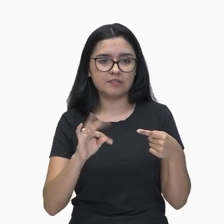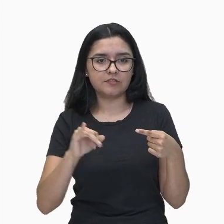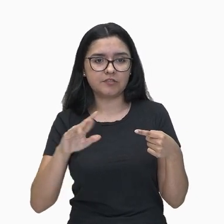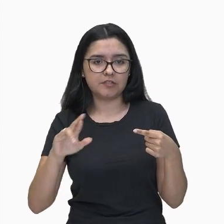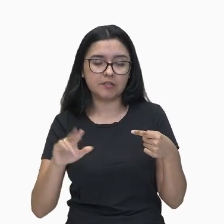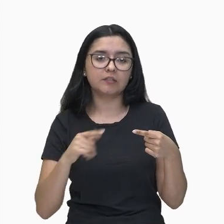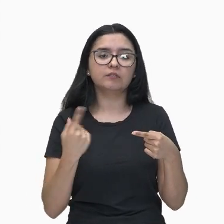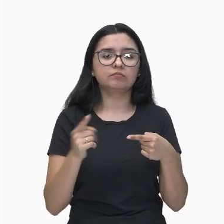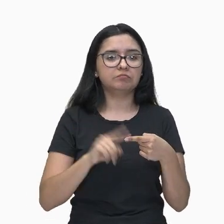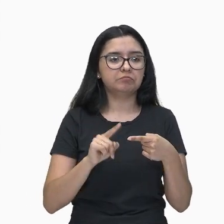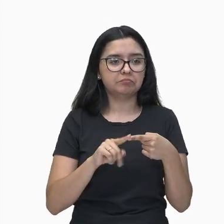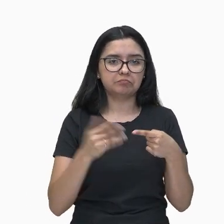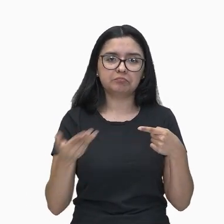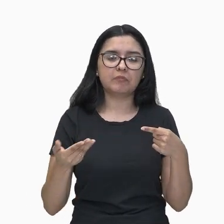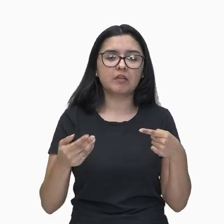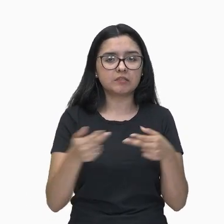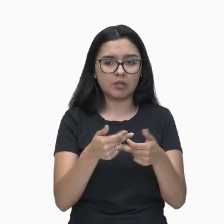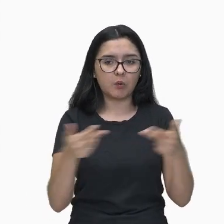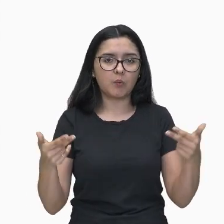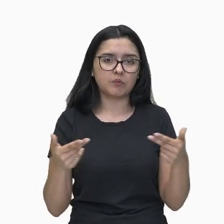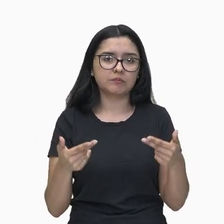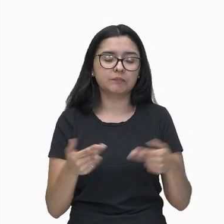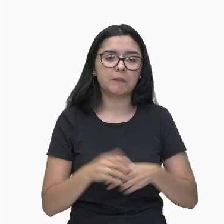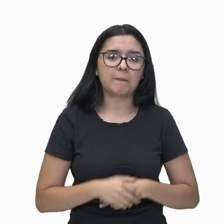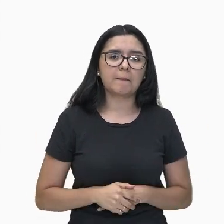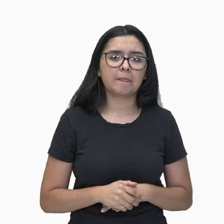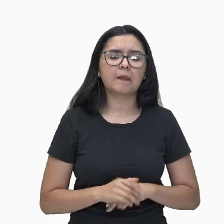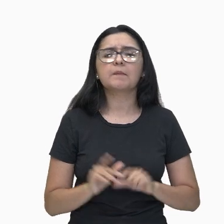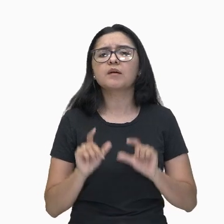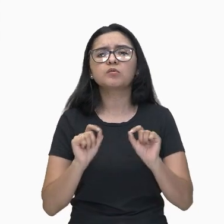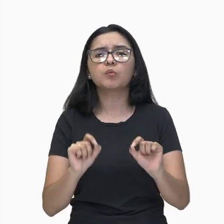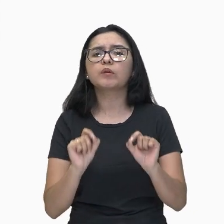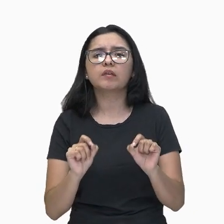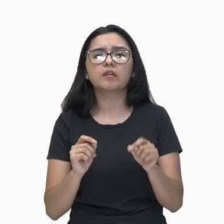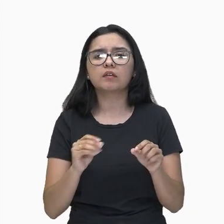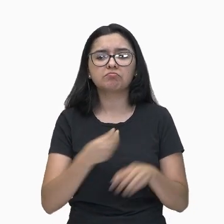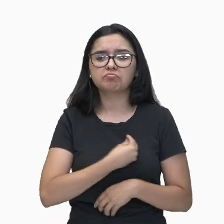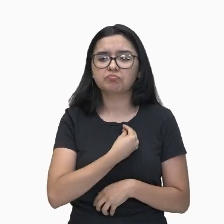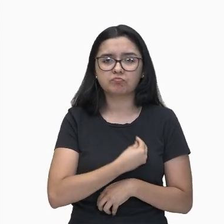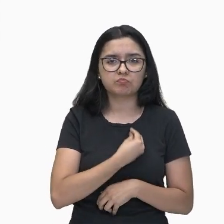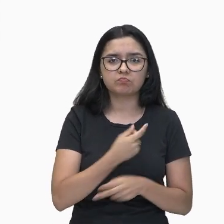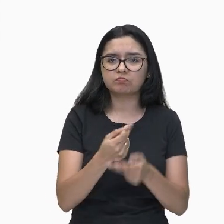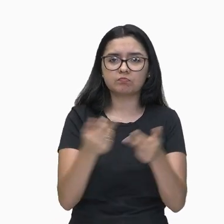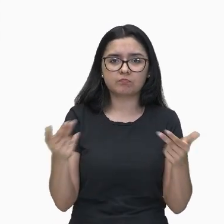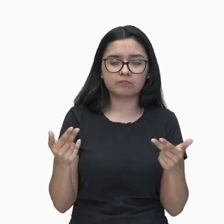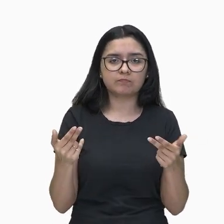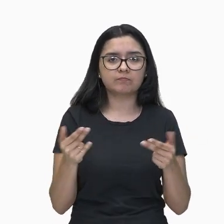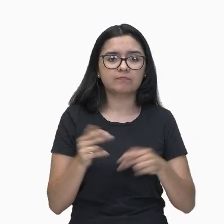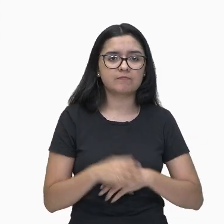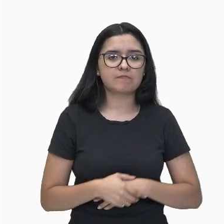aqui porque existe. Mas o que existe? Então, esse